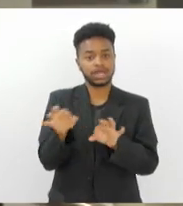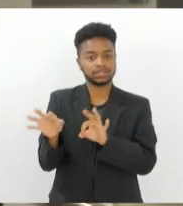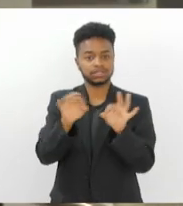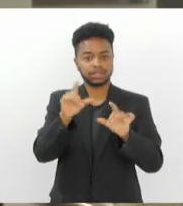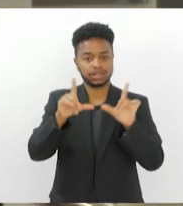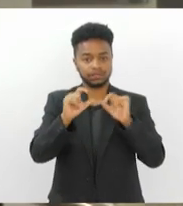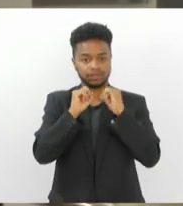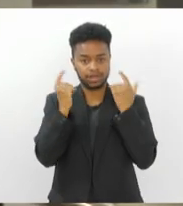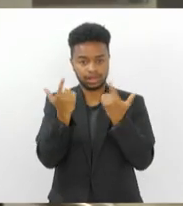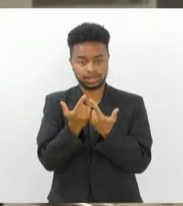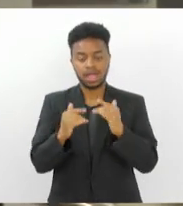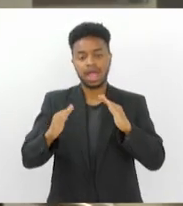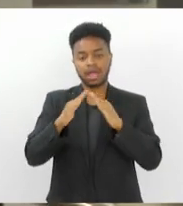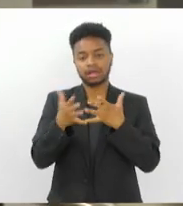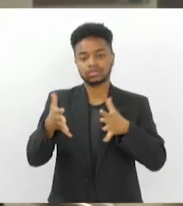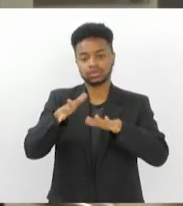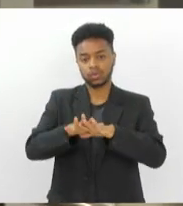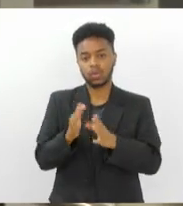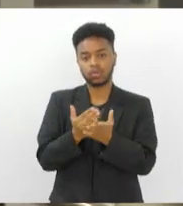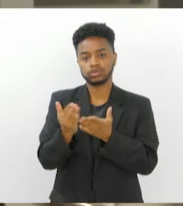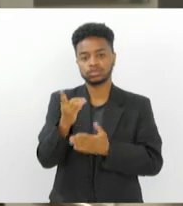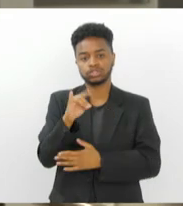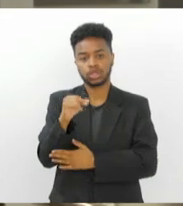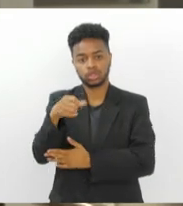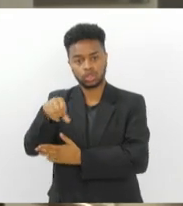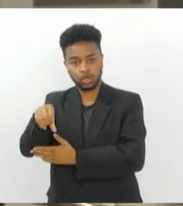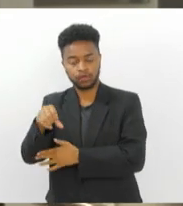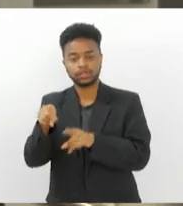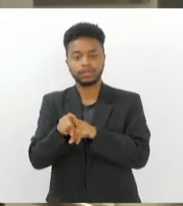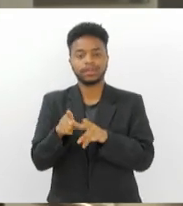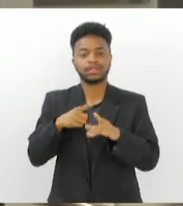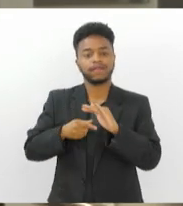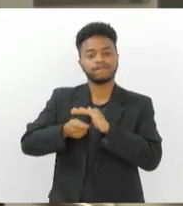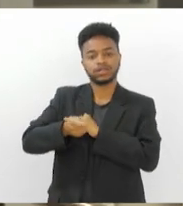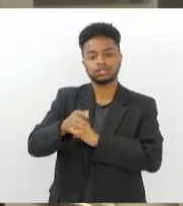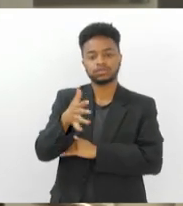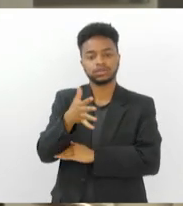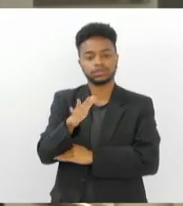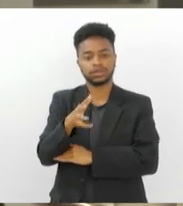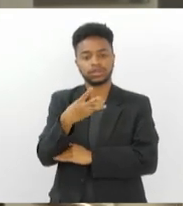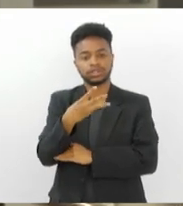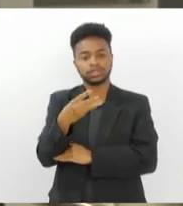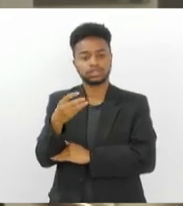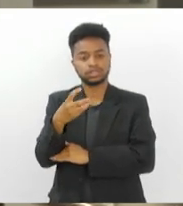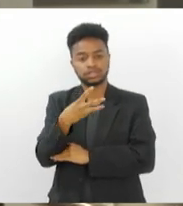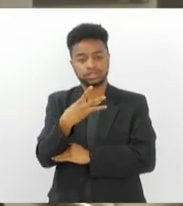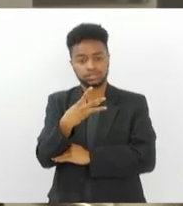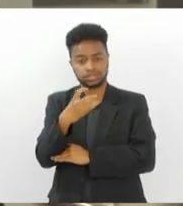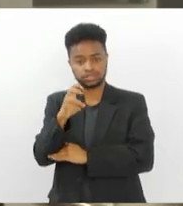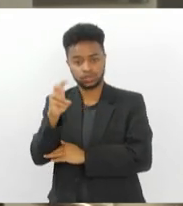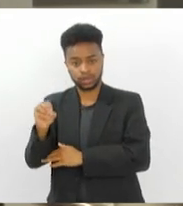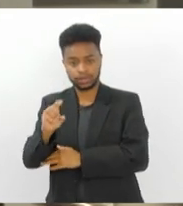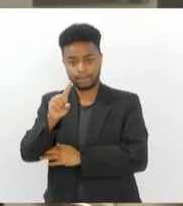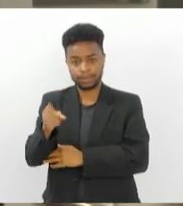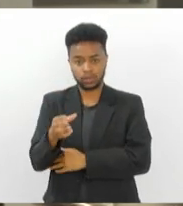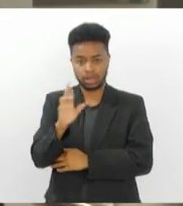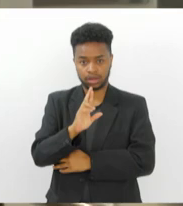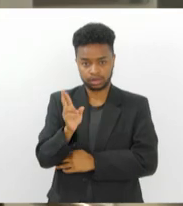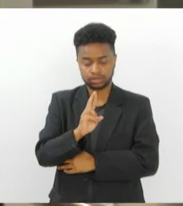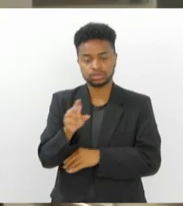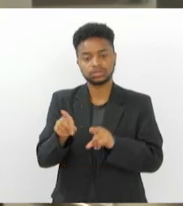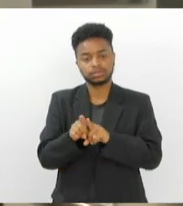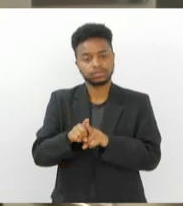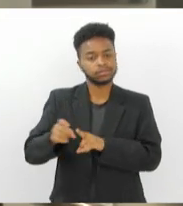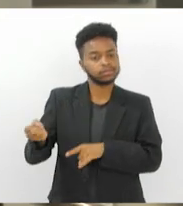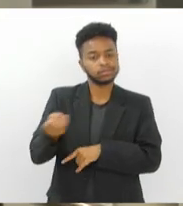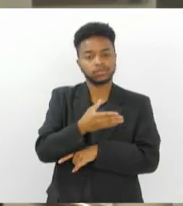inclusão que foi reinaugurada no último dia 9 e contou aí com investimentos de aproximadamente R 350.000 E modernizando